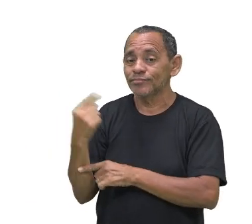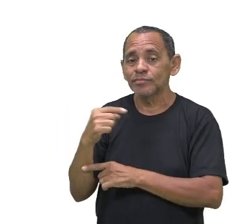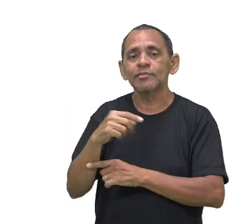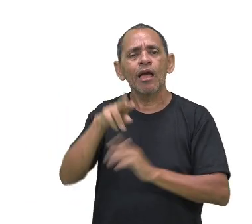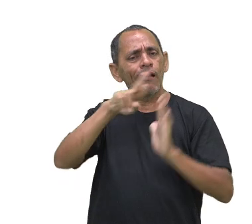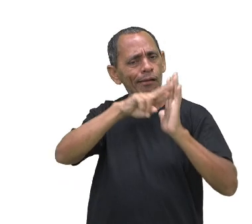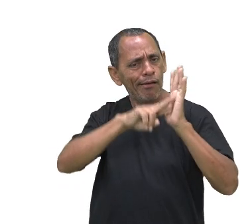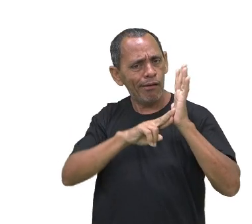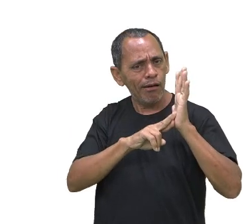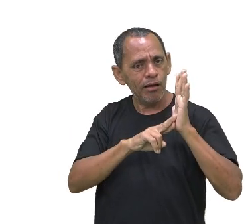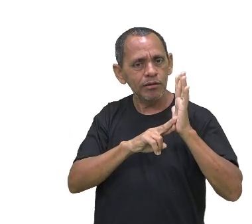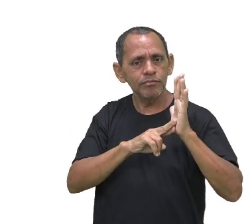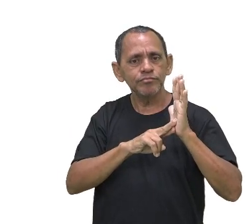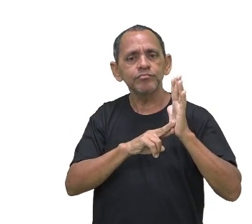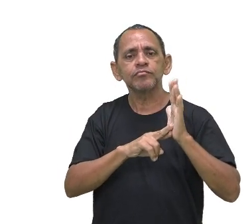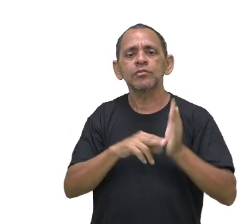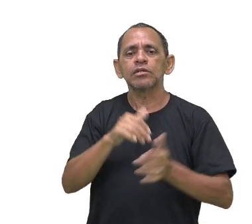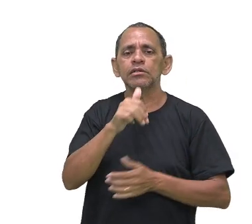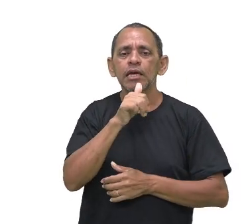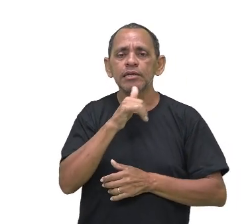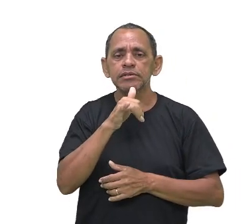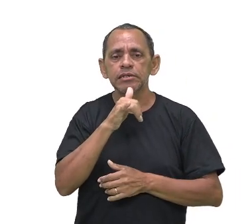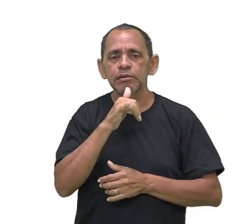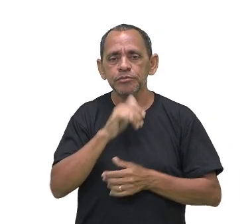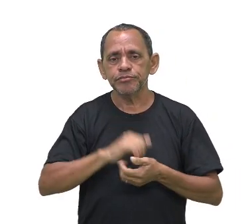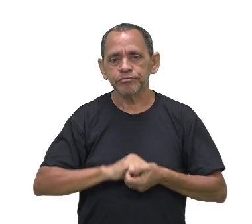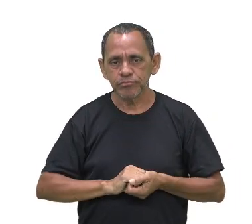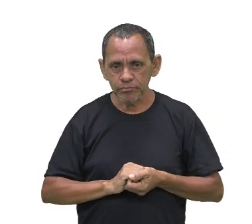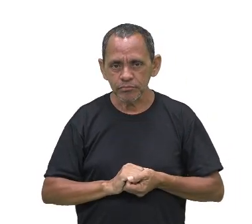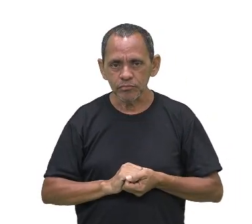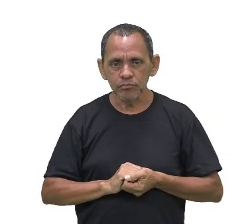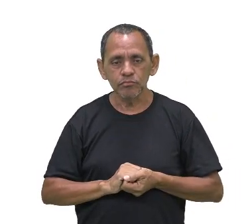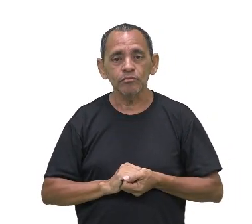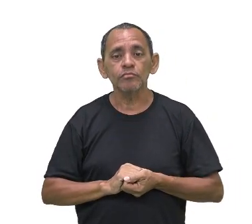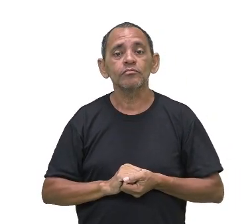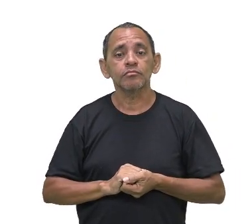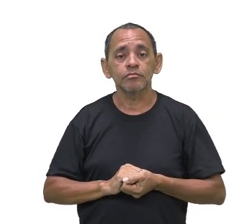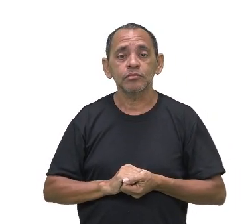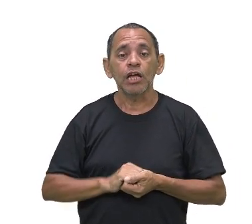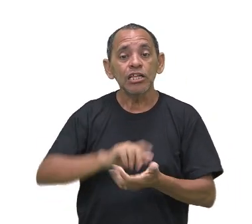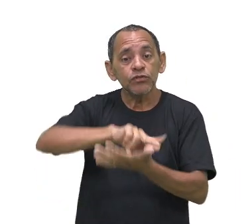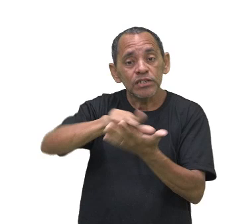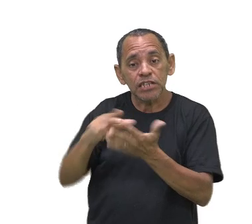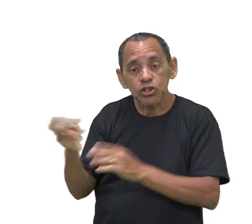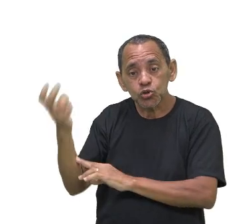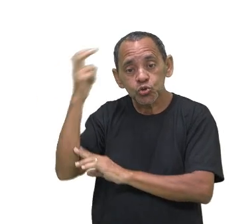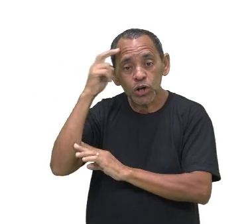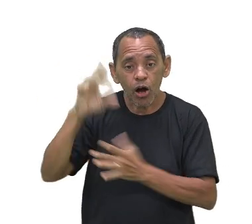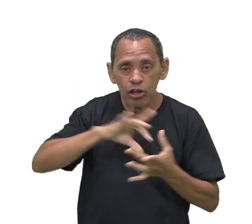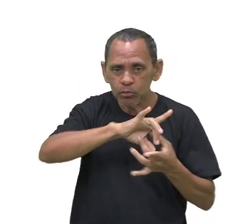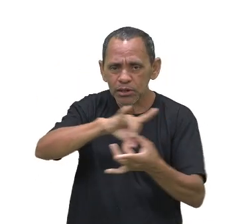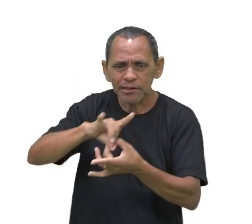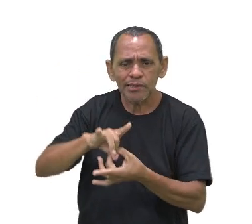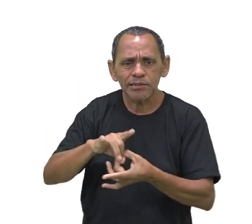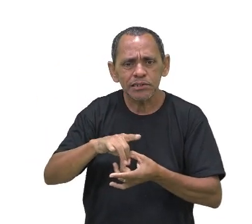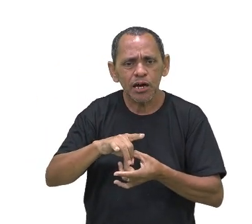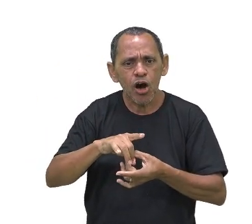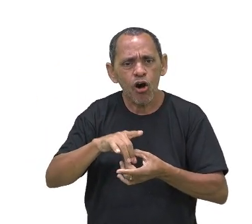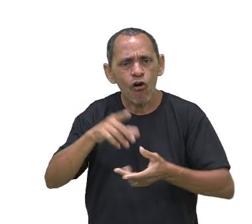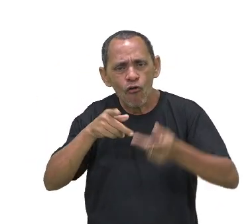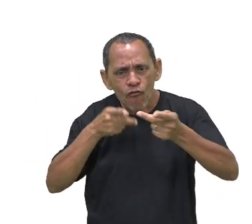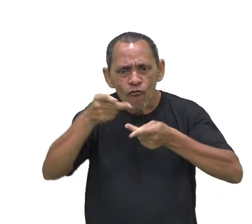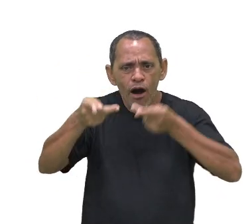vocês. Por exemplo, diversidade cultural e globalização. Falando do mundo todo, se no Amazonas já